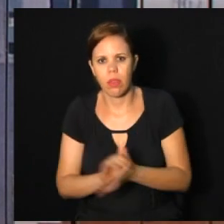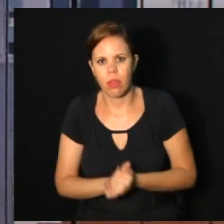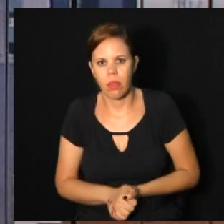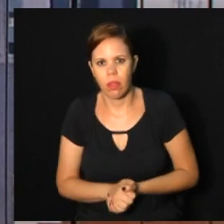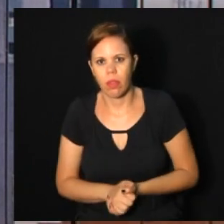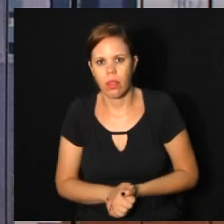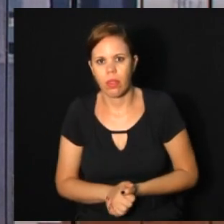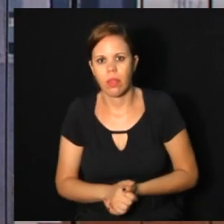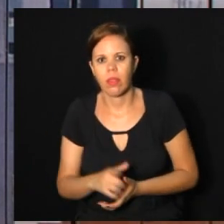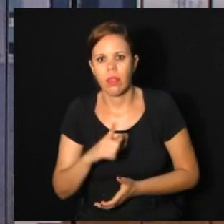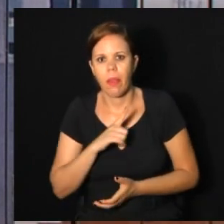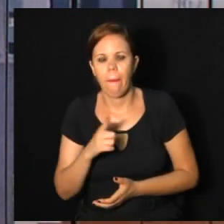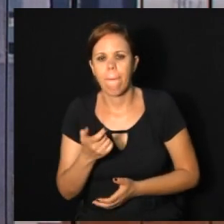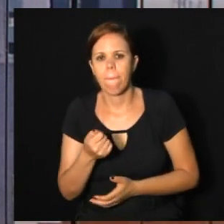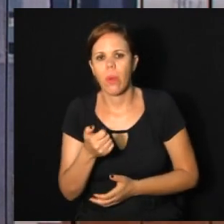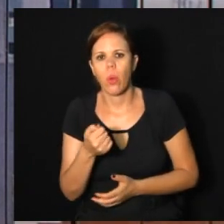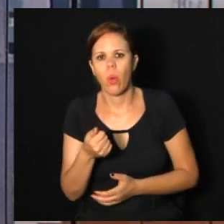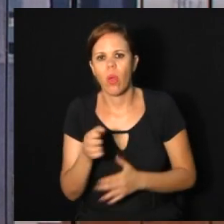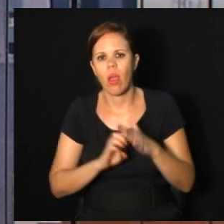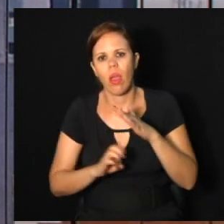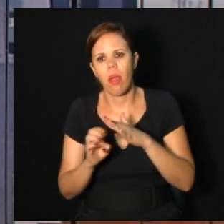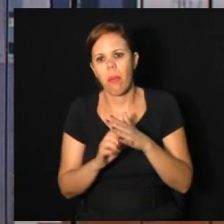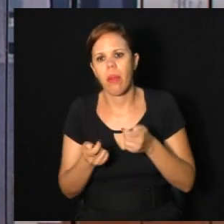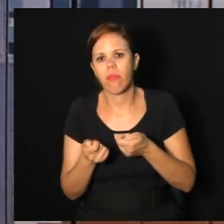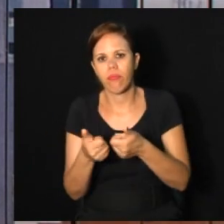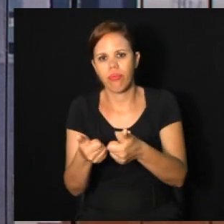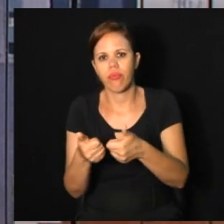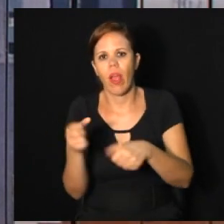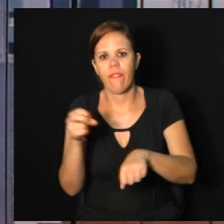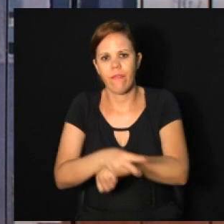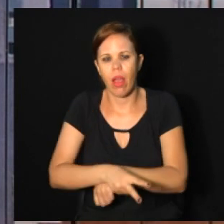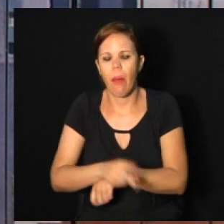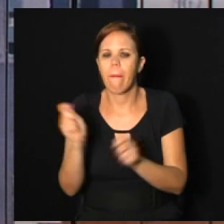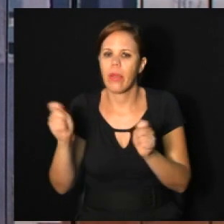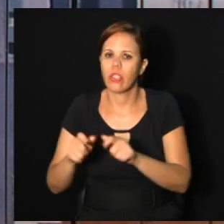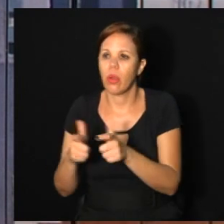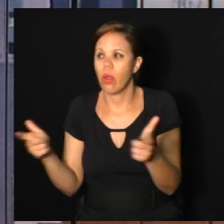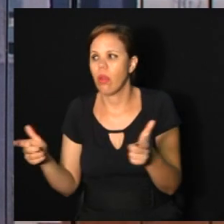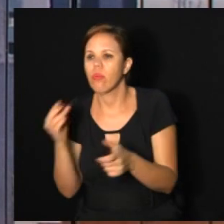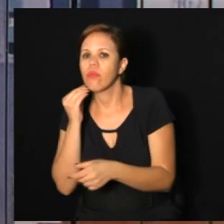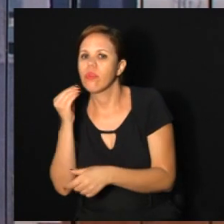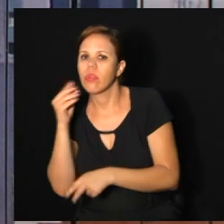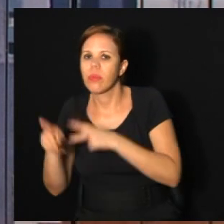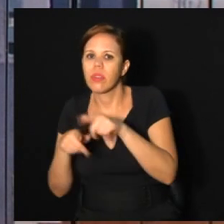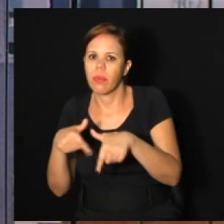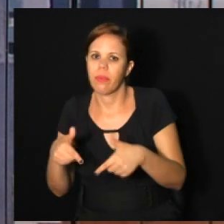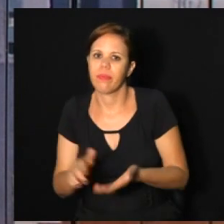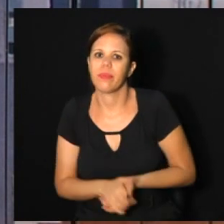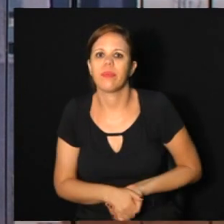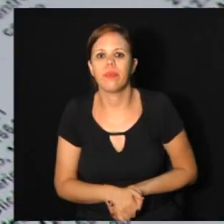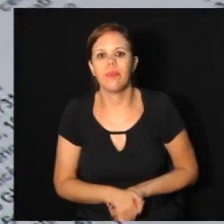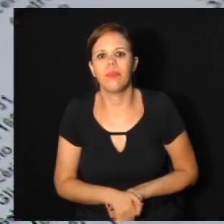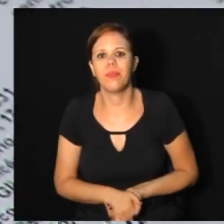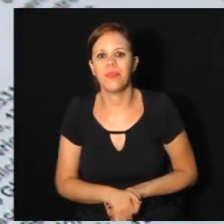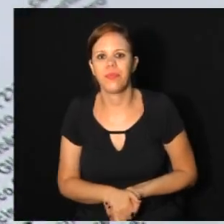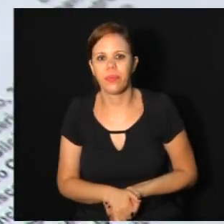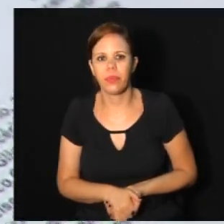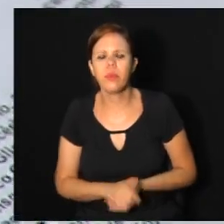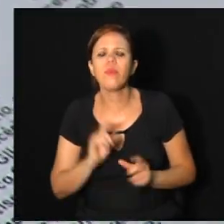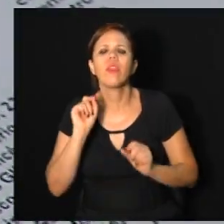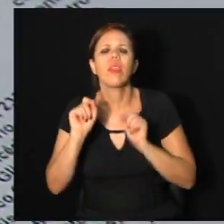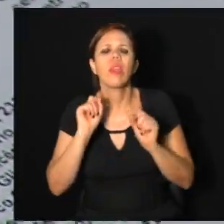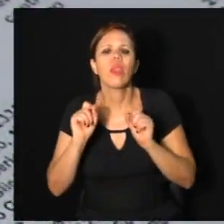ainda há baixa adesão das empresas, o que poderia aumentar a oferta de oportunidades de trabalho. Quem